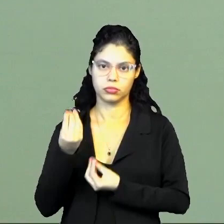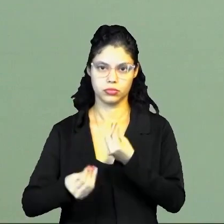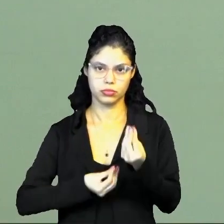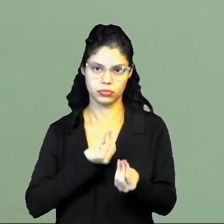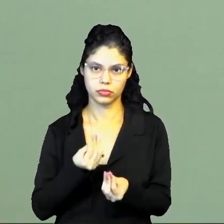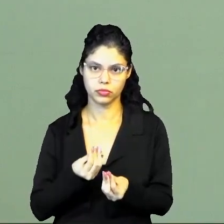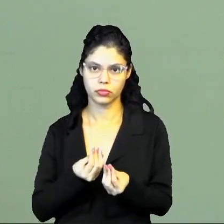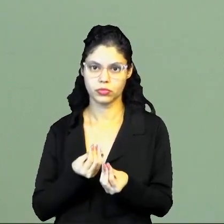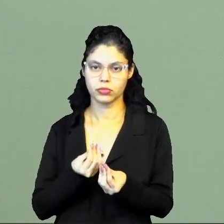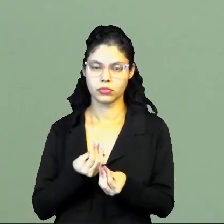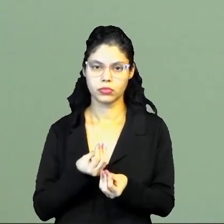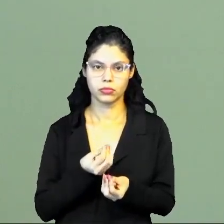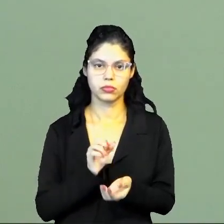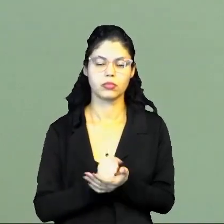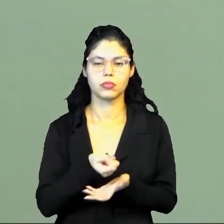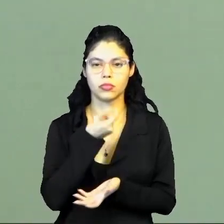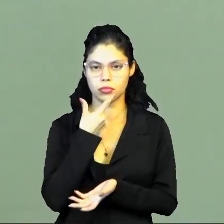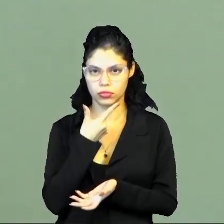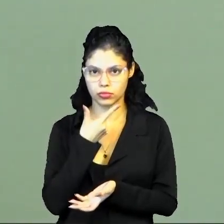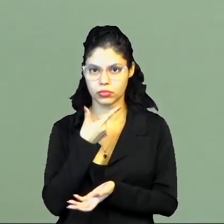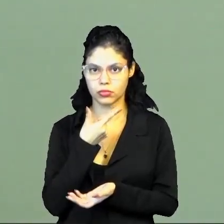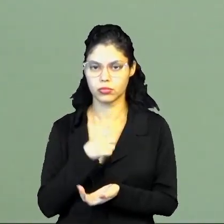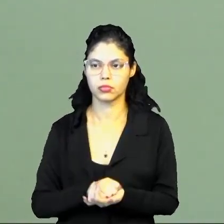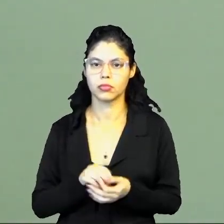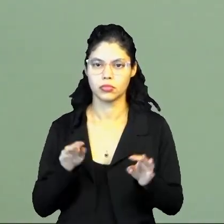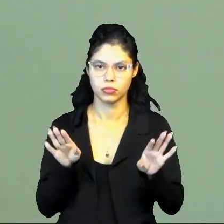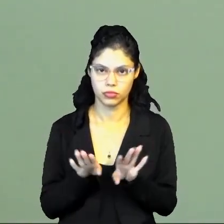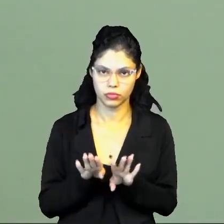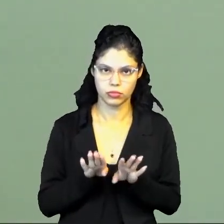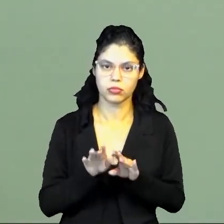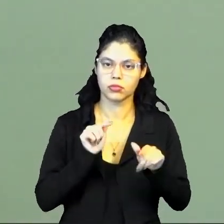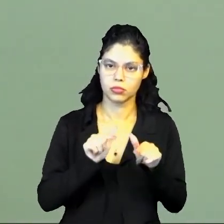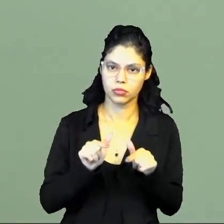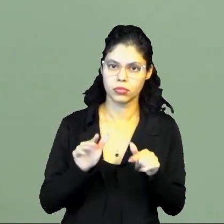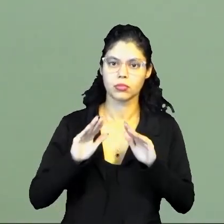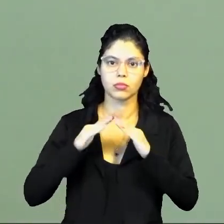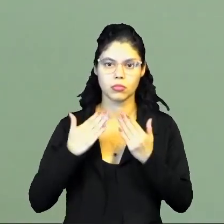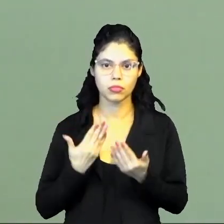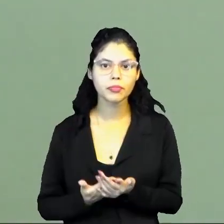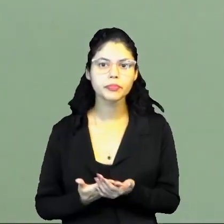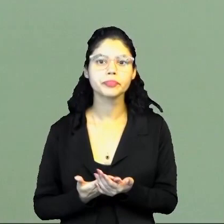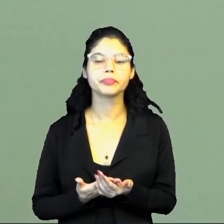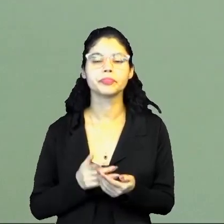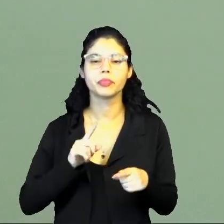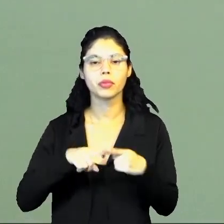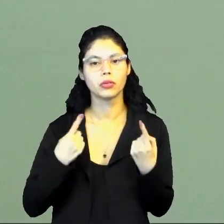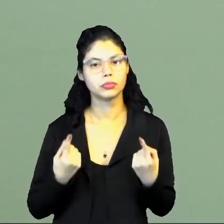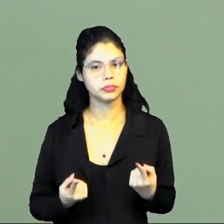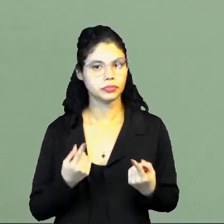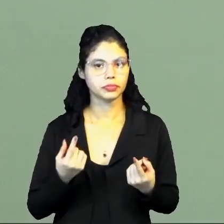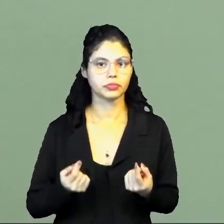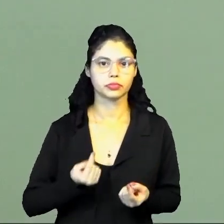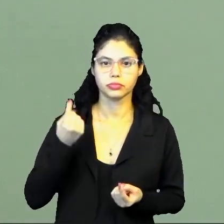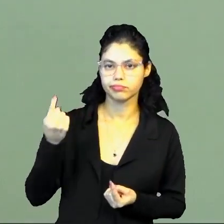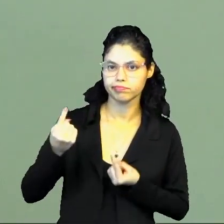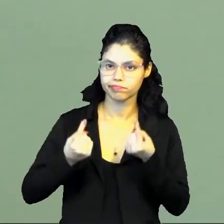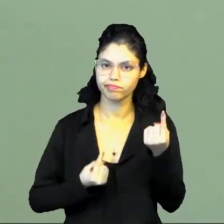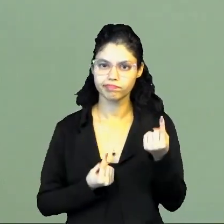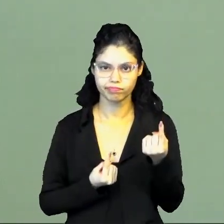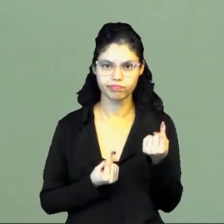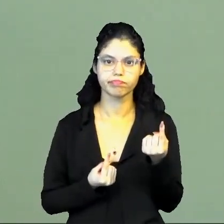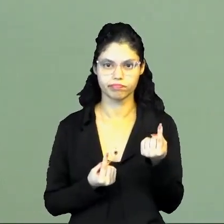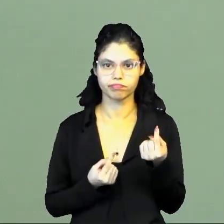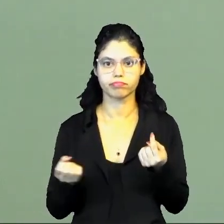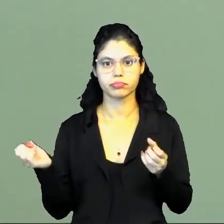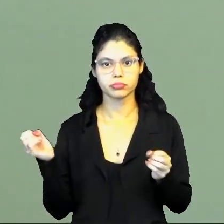meios contraceptivos de igual forma, também trabalhado na escola, Mas aí, uma hora ou outra,